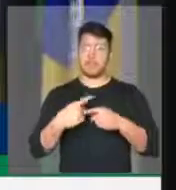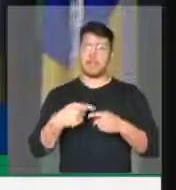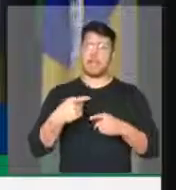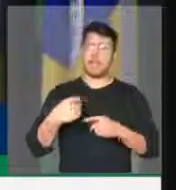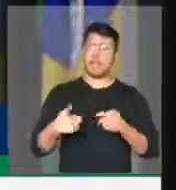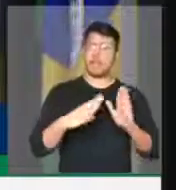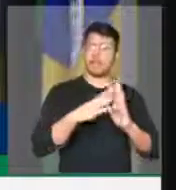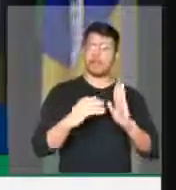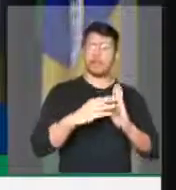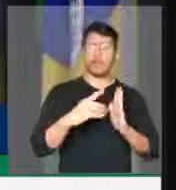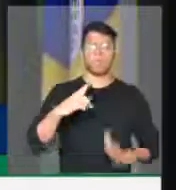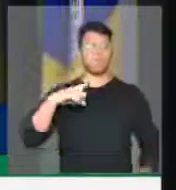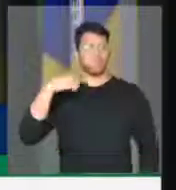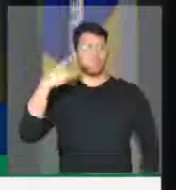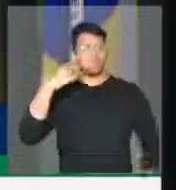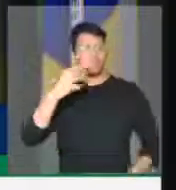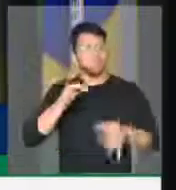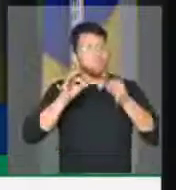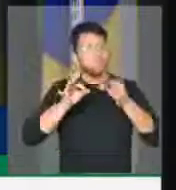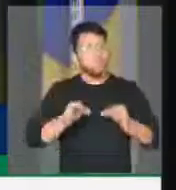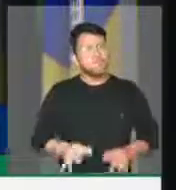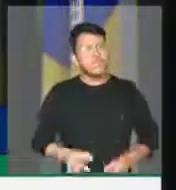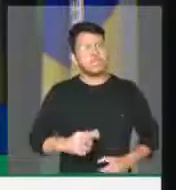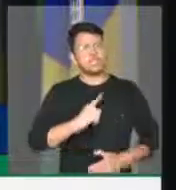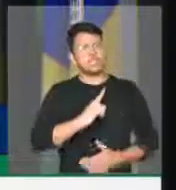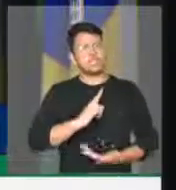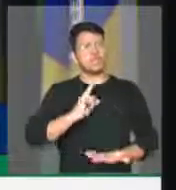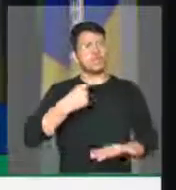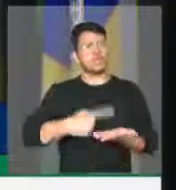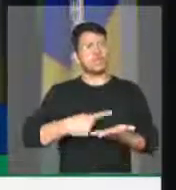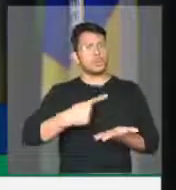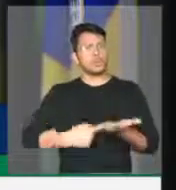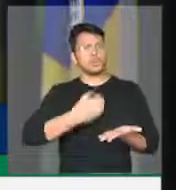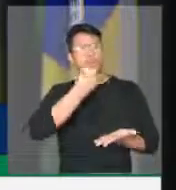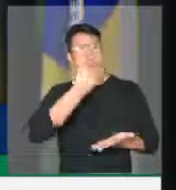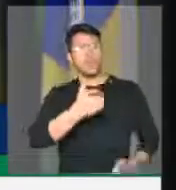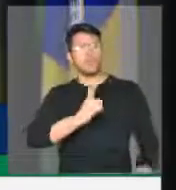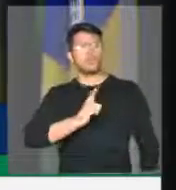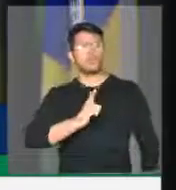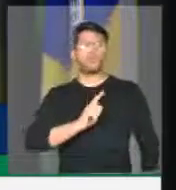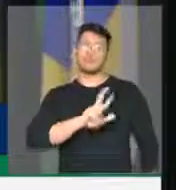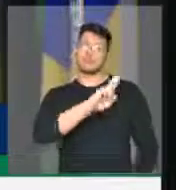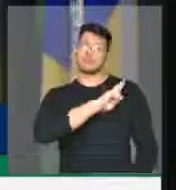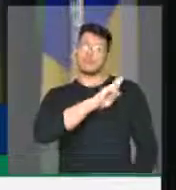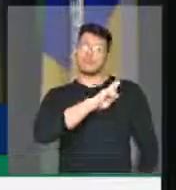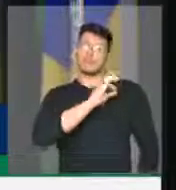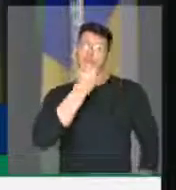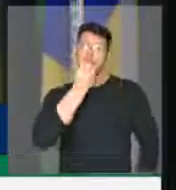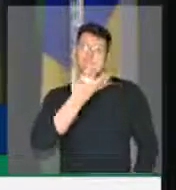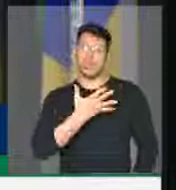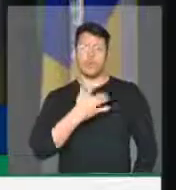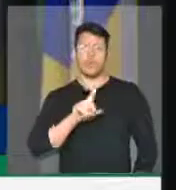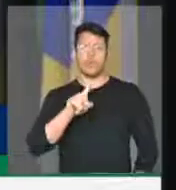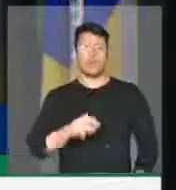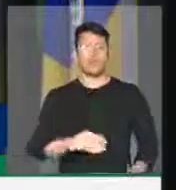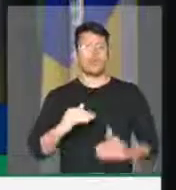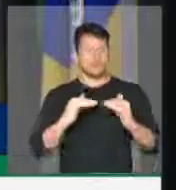realmente de advogada séria, comprometida com a responsabilidade que o advogado de